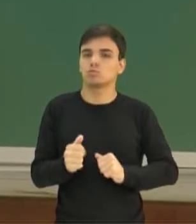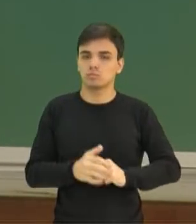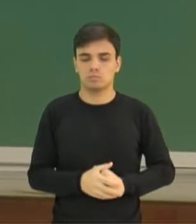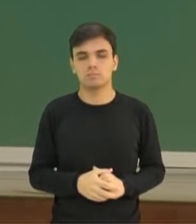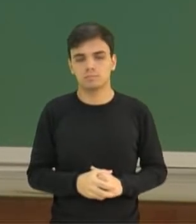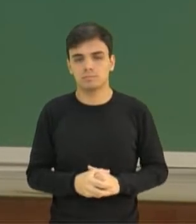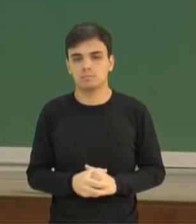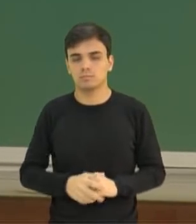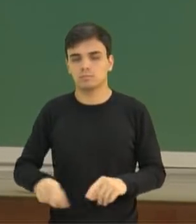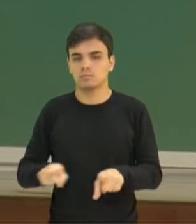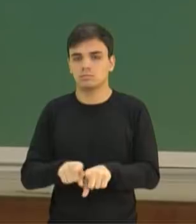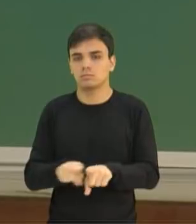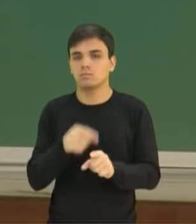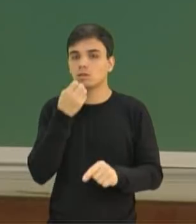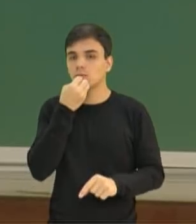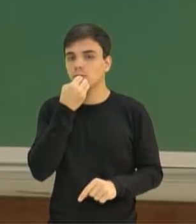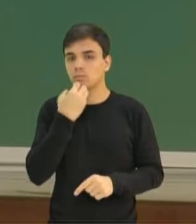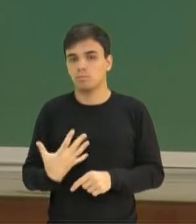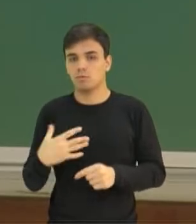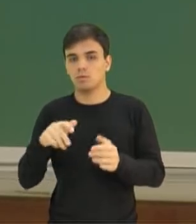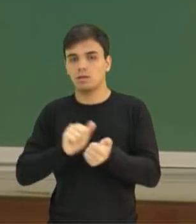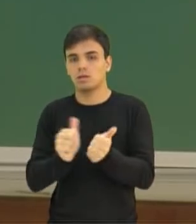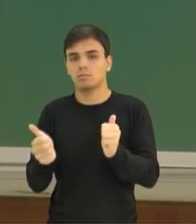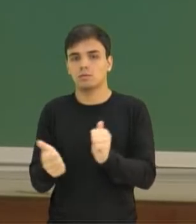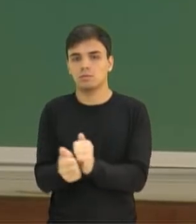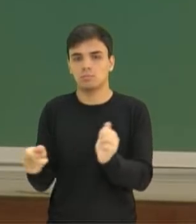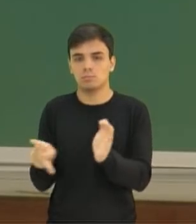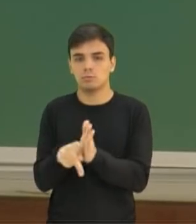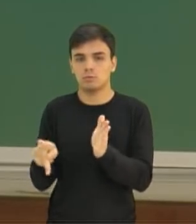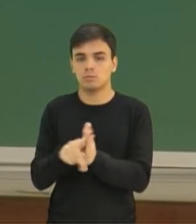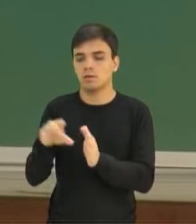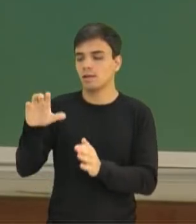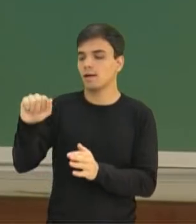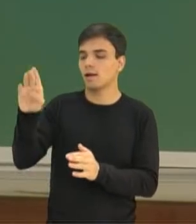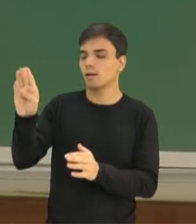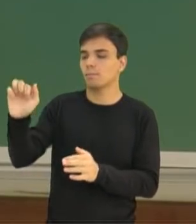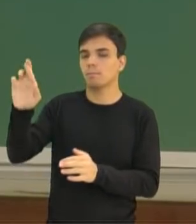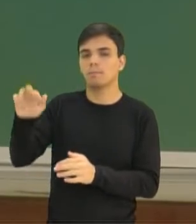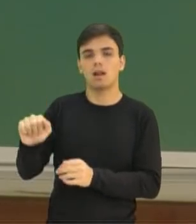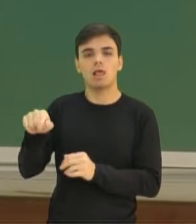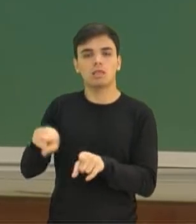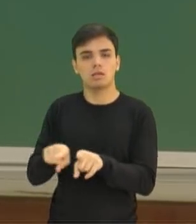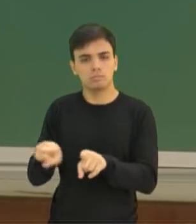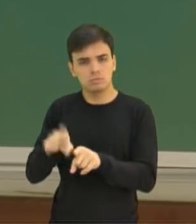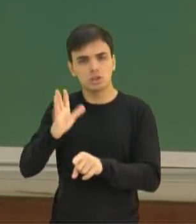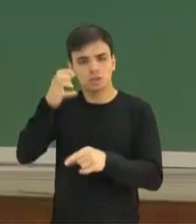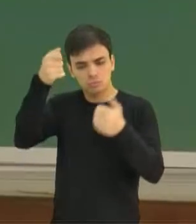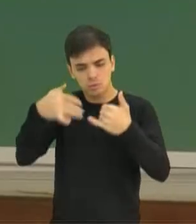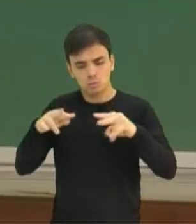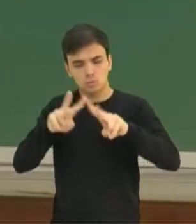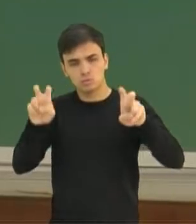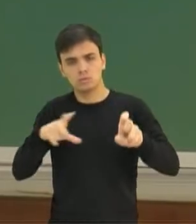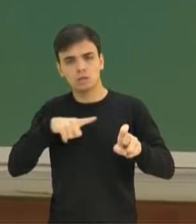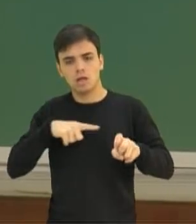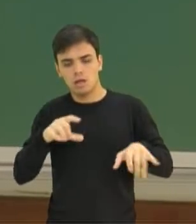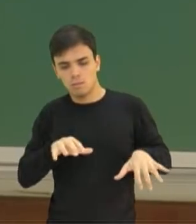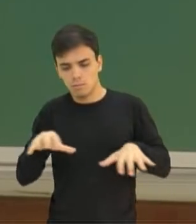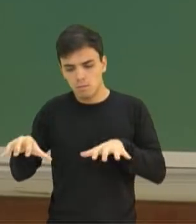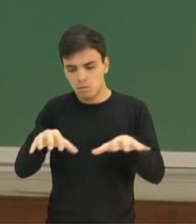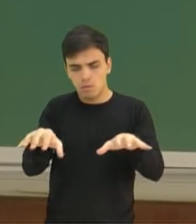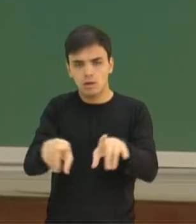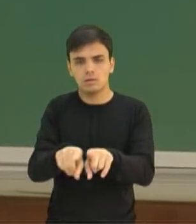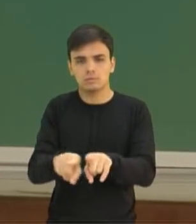né? A boa adaptação ali das cabras, né, que a gente já falou também, que tem importantes rebanhos, porque são animais